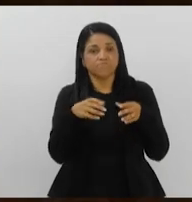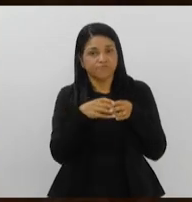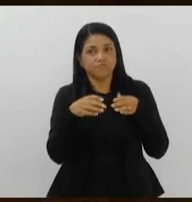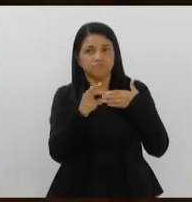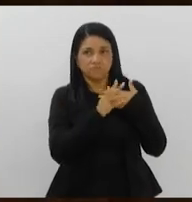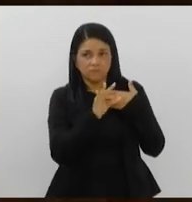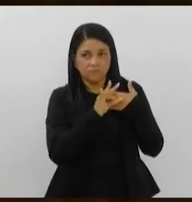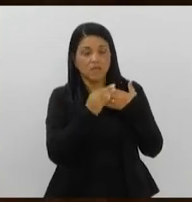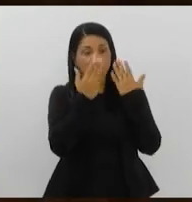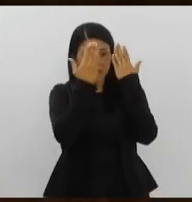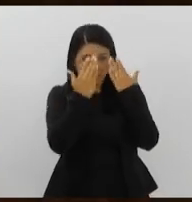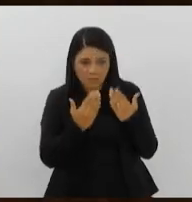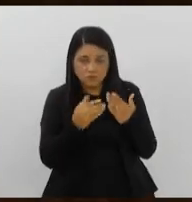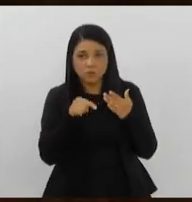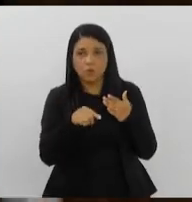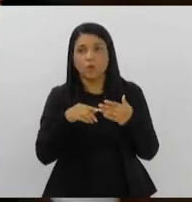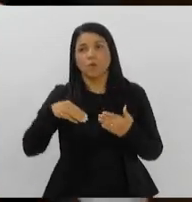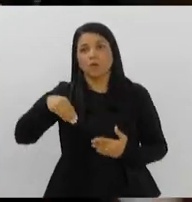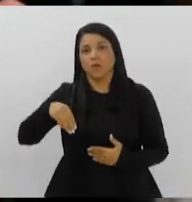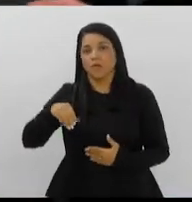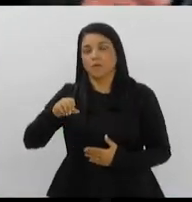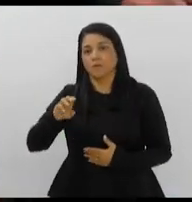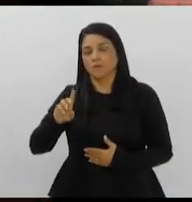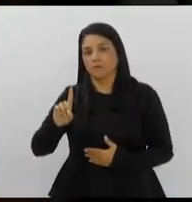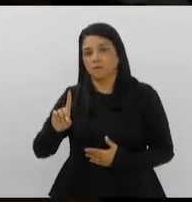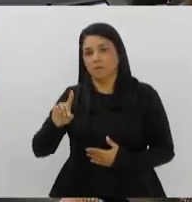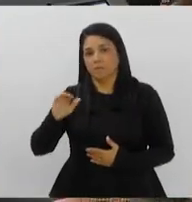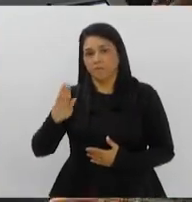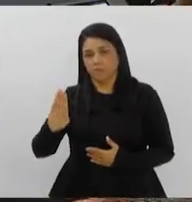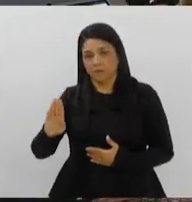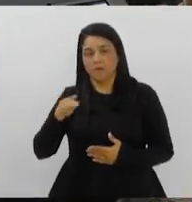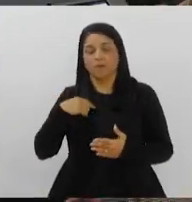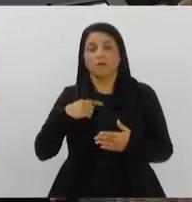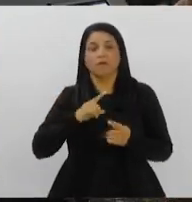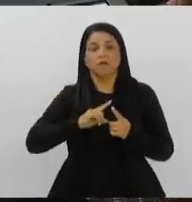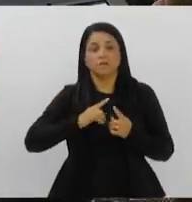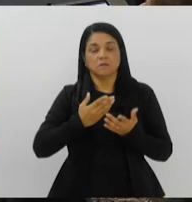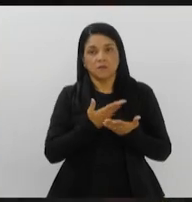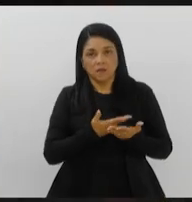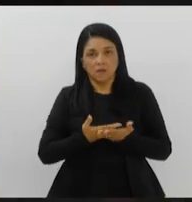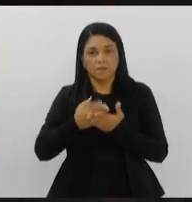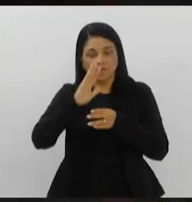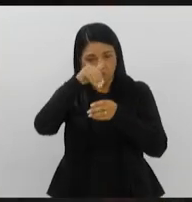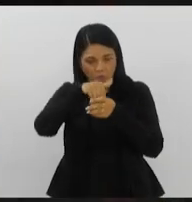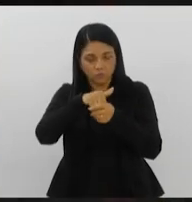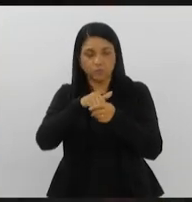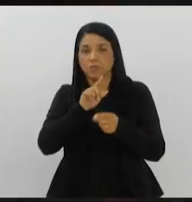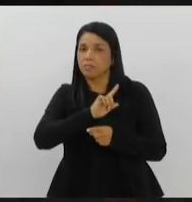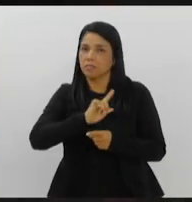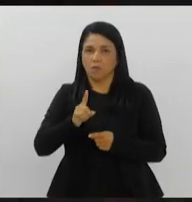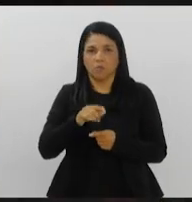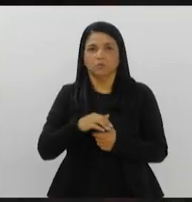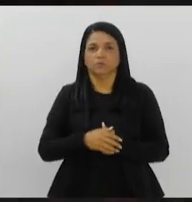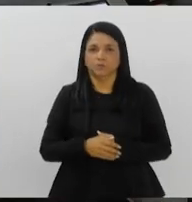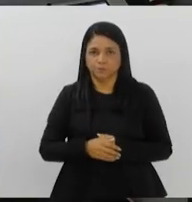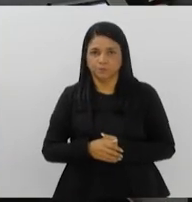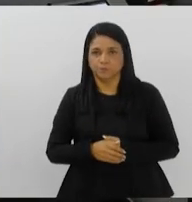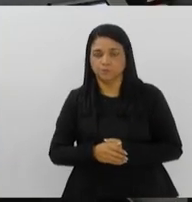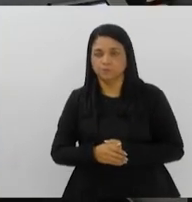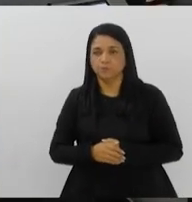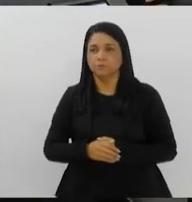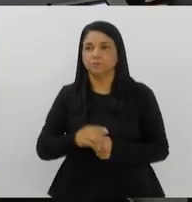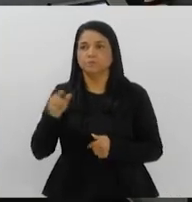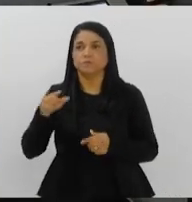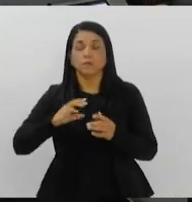analisou, então o MDB encaminha o voto não aos destaques. Encaminhado o voto, Vossa Excelência. Deputada Dani Balbi.